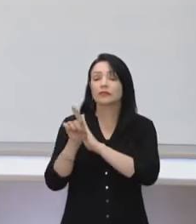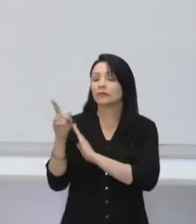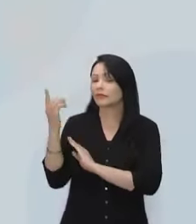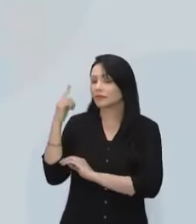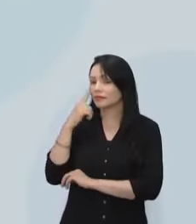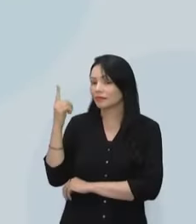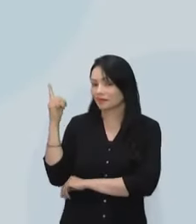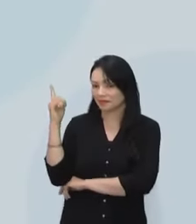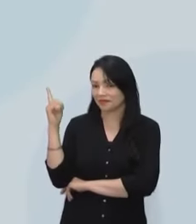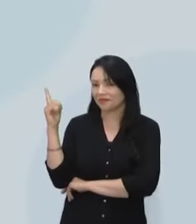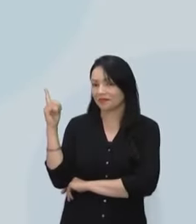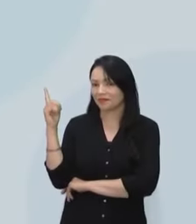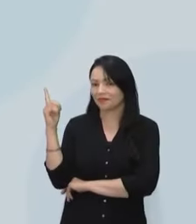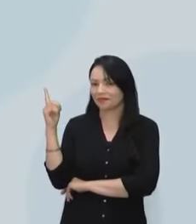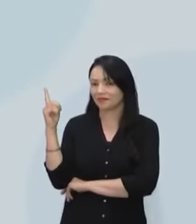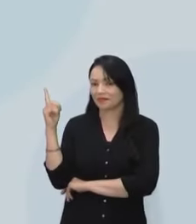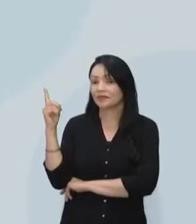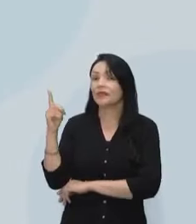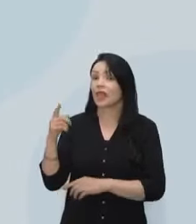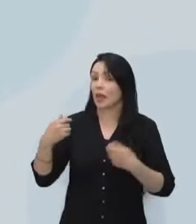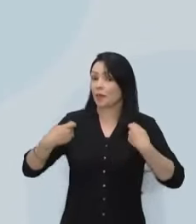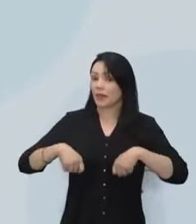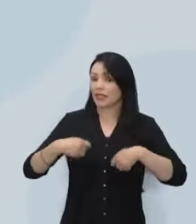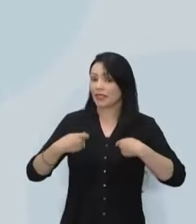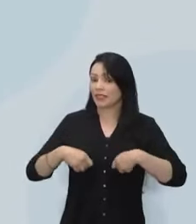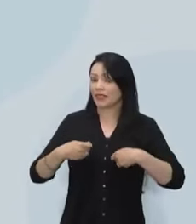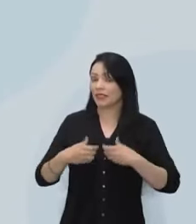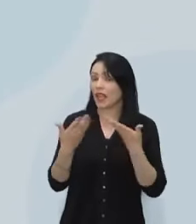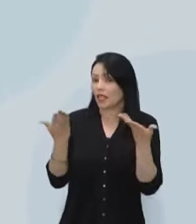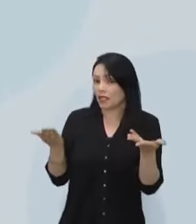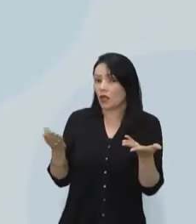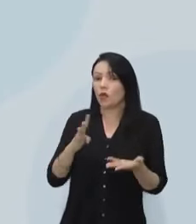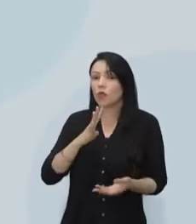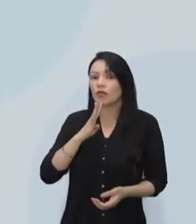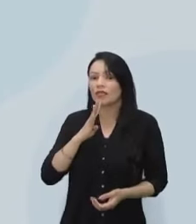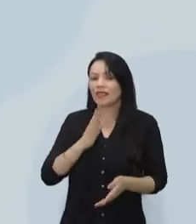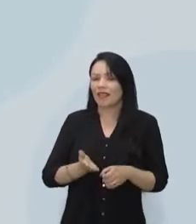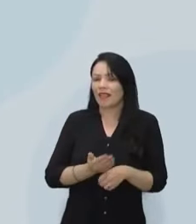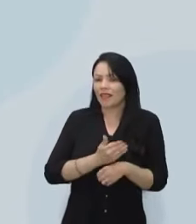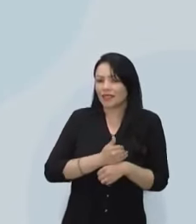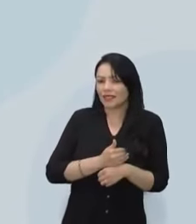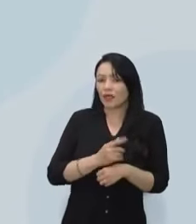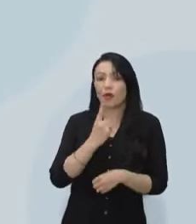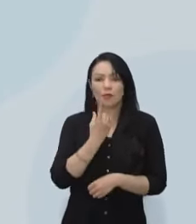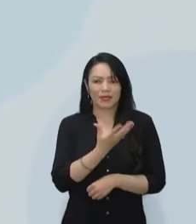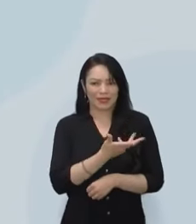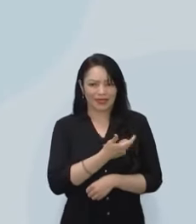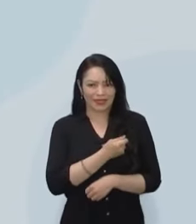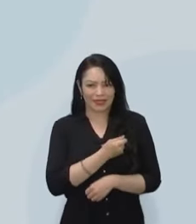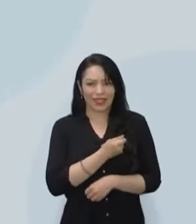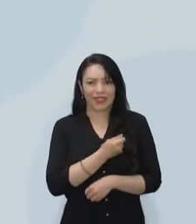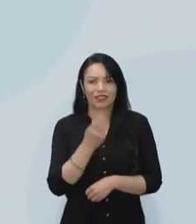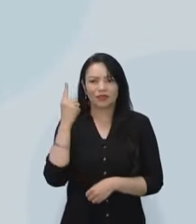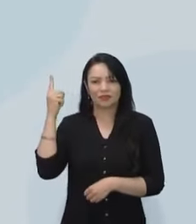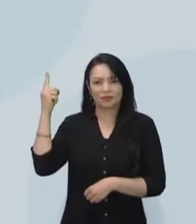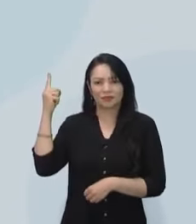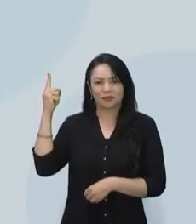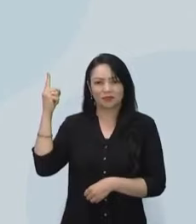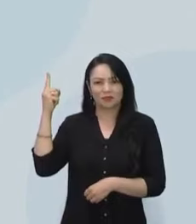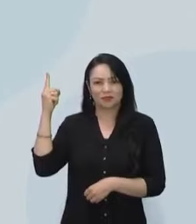1, ela vai exigir que você tenha aí um conhecimento de uma habilidade, que é essa habilidade que está aí no